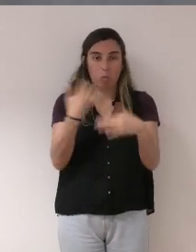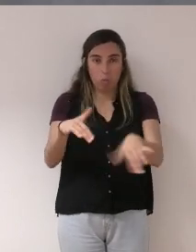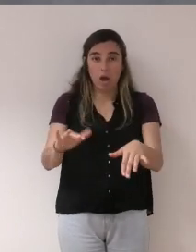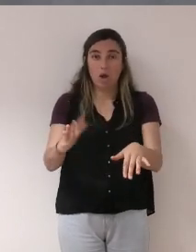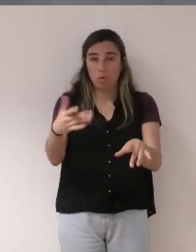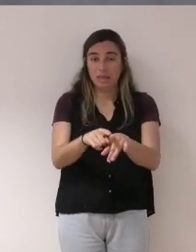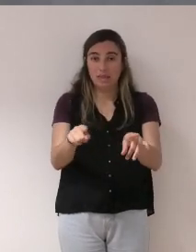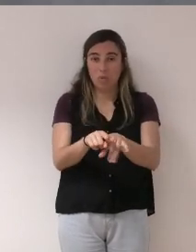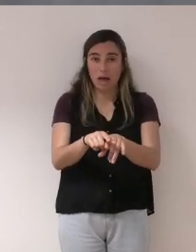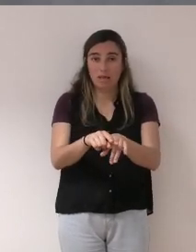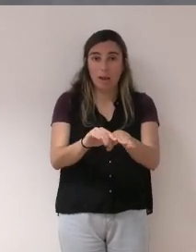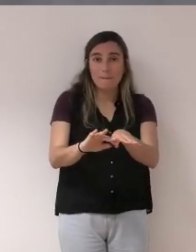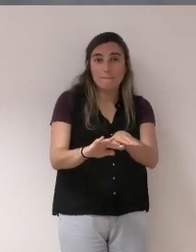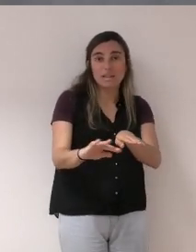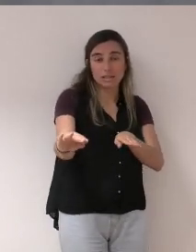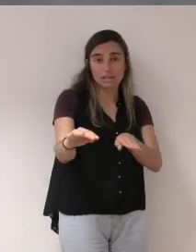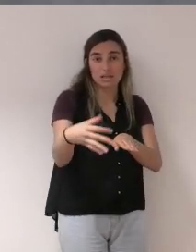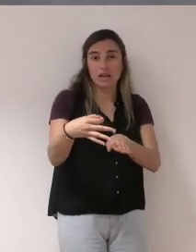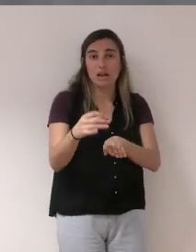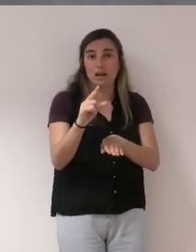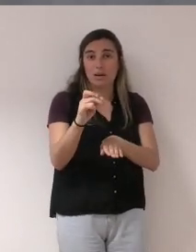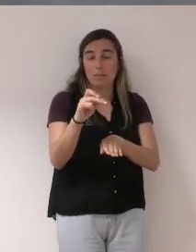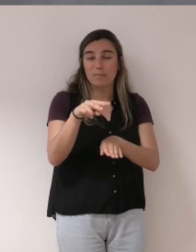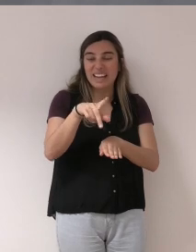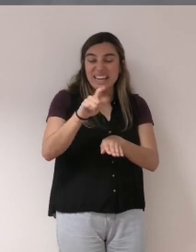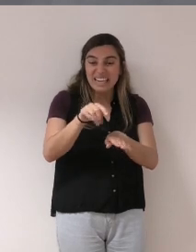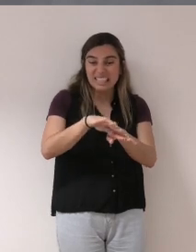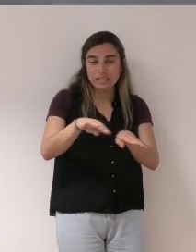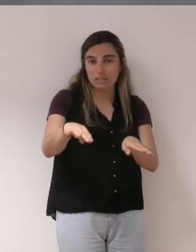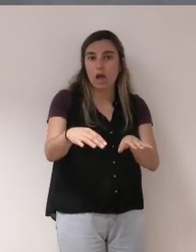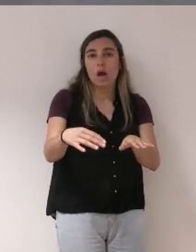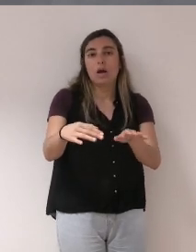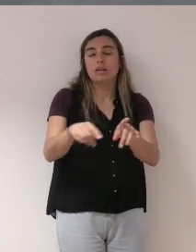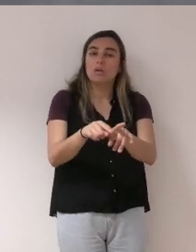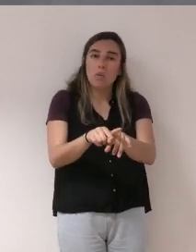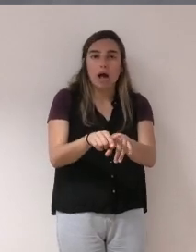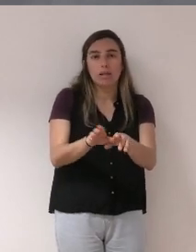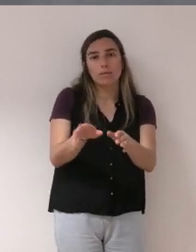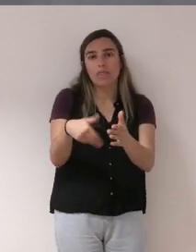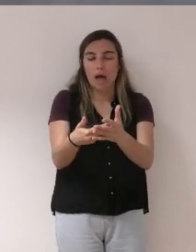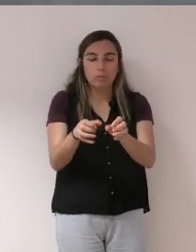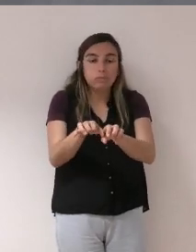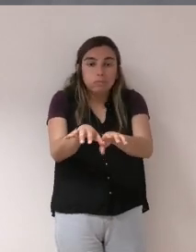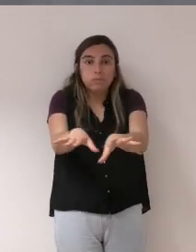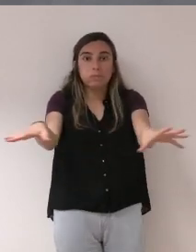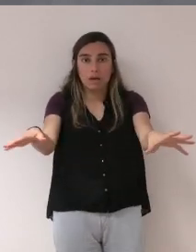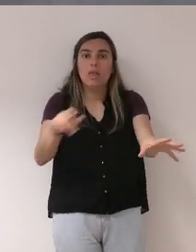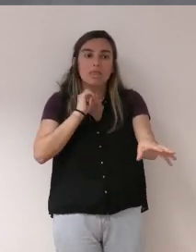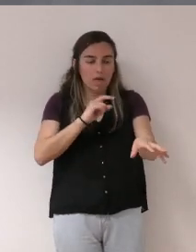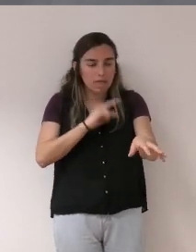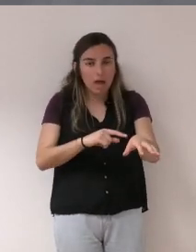uma planície, tende a transformar-se num pântano, num delta, eventualmente com muitos meandros, mas eventualmente